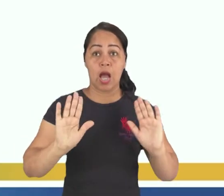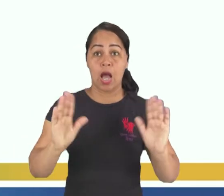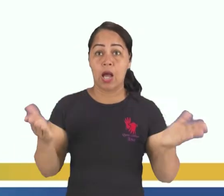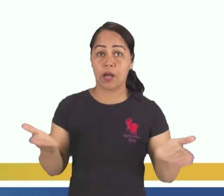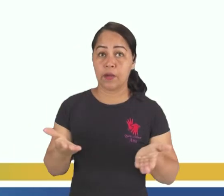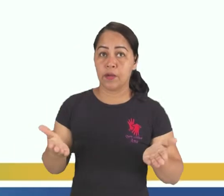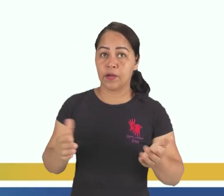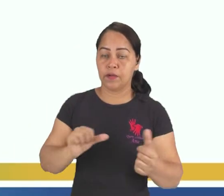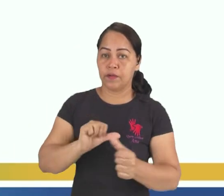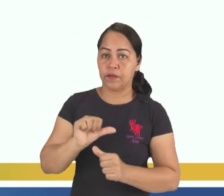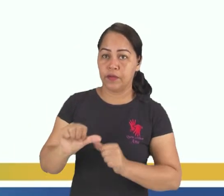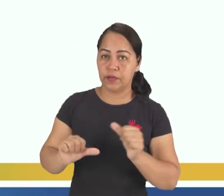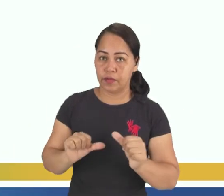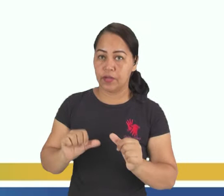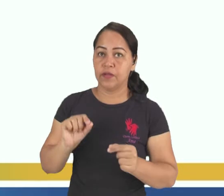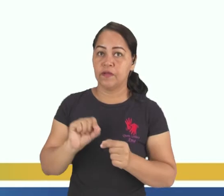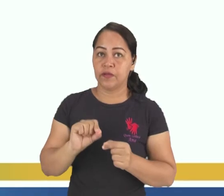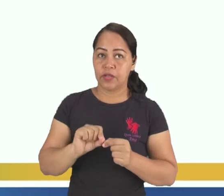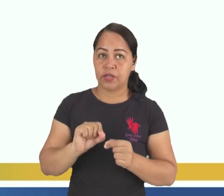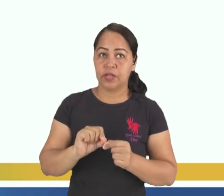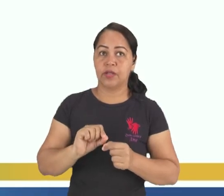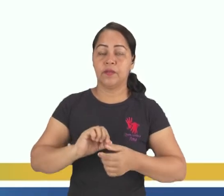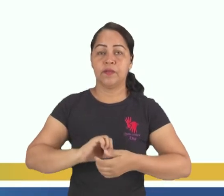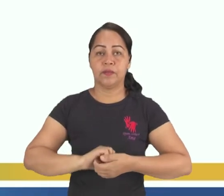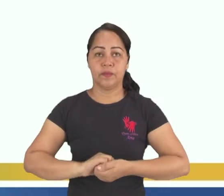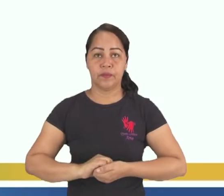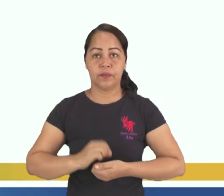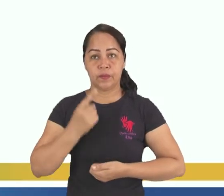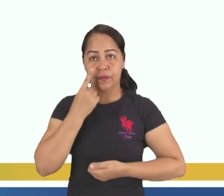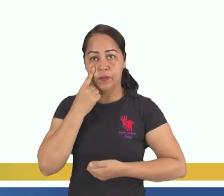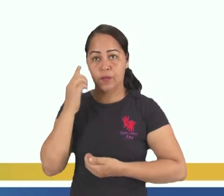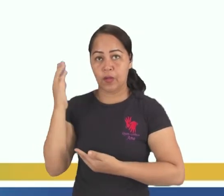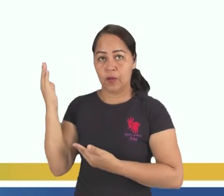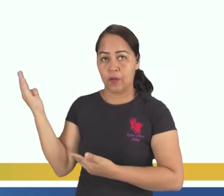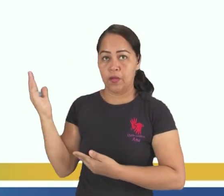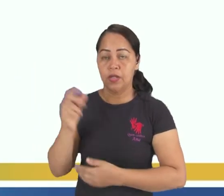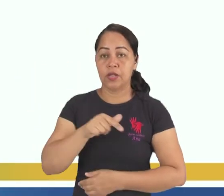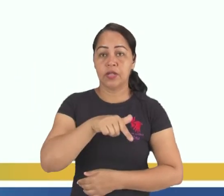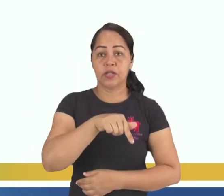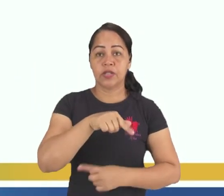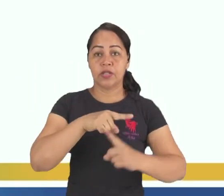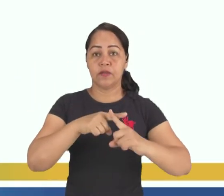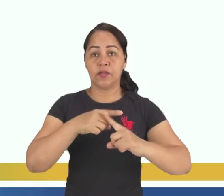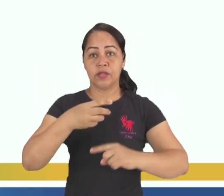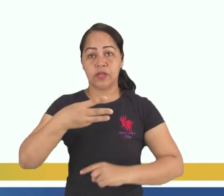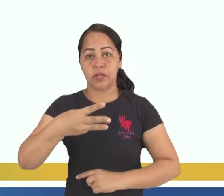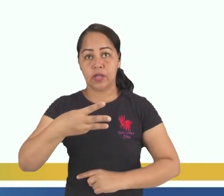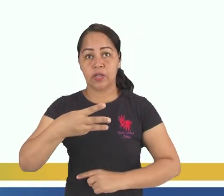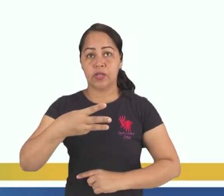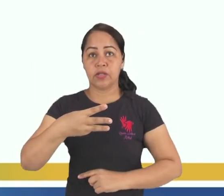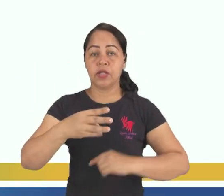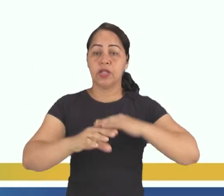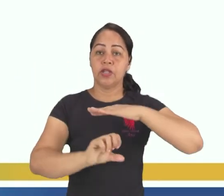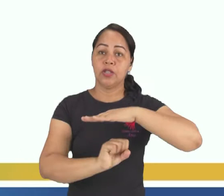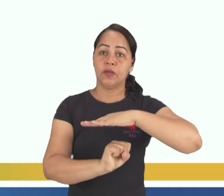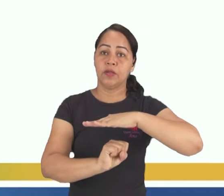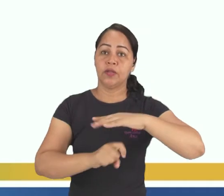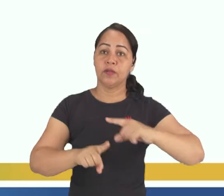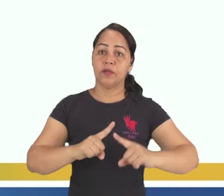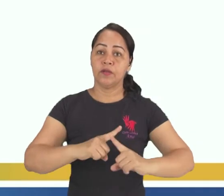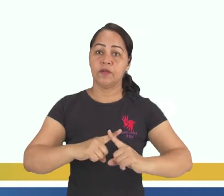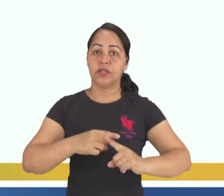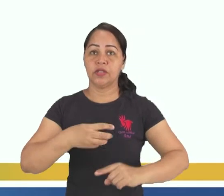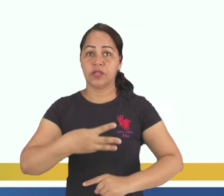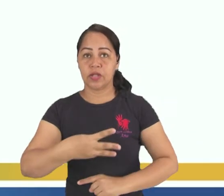eu multiplico por 3 em cima e embaixo da fração 7/8. Ó. 7 vezes 3 sobre 8 vezes 3. Isso